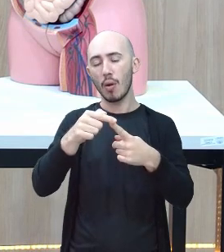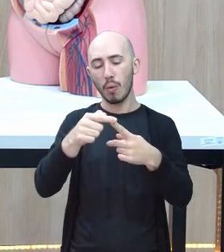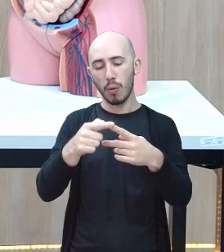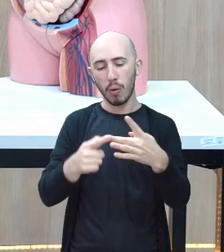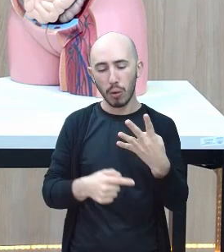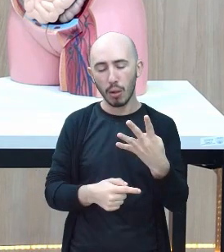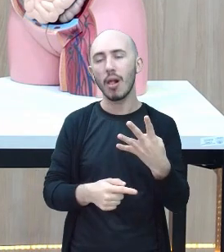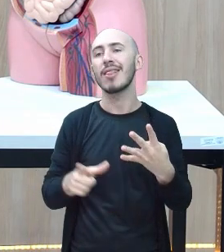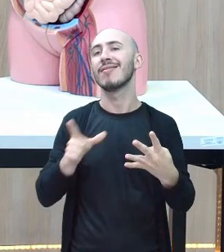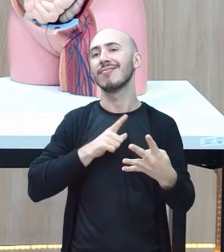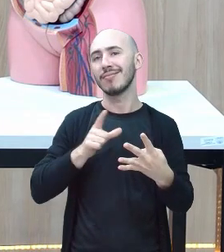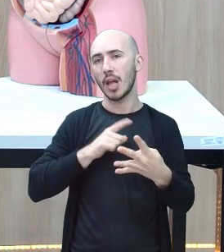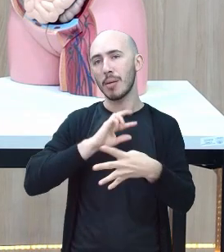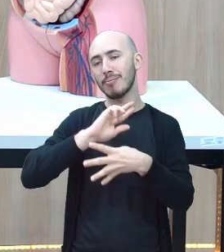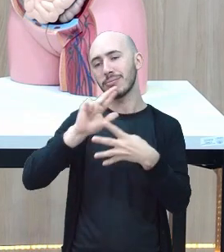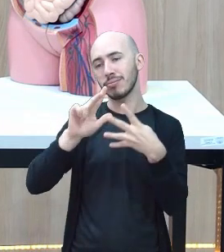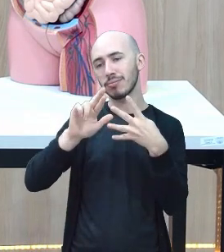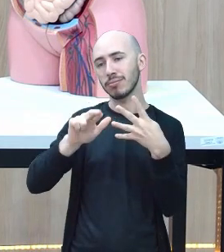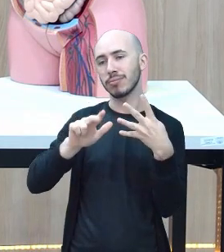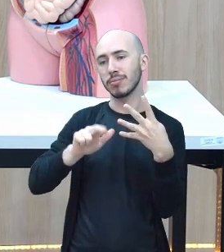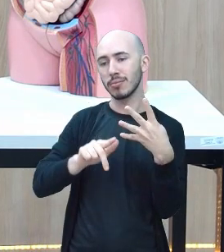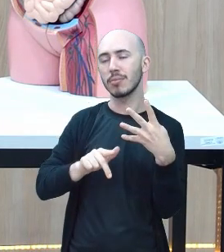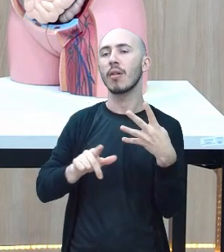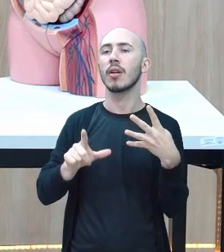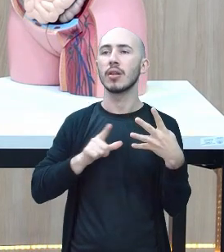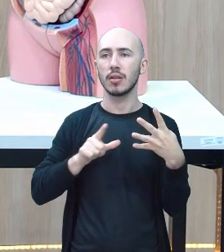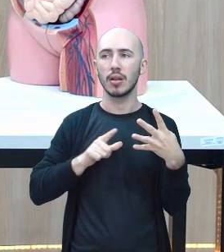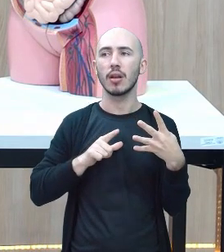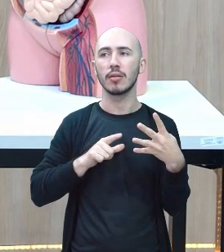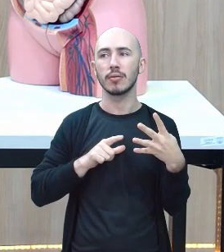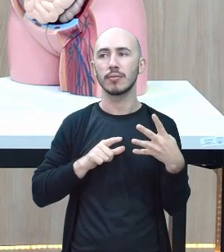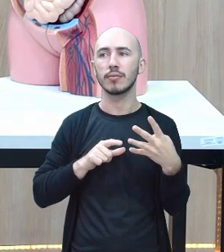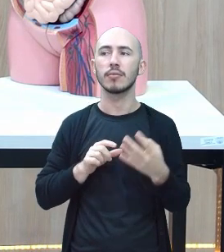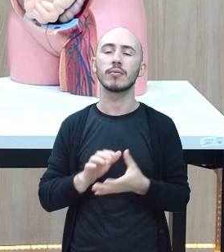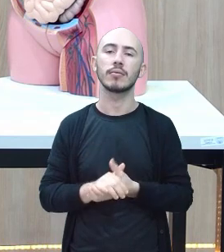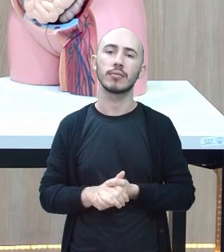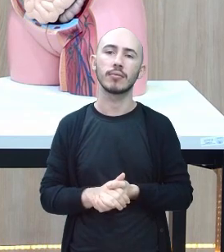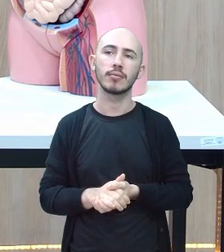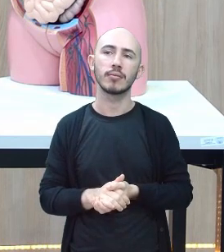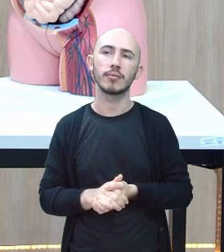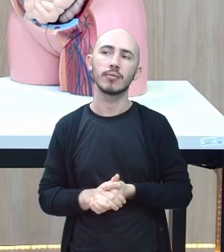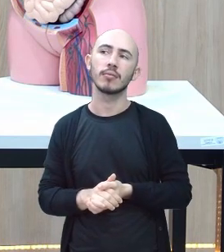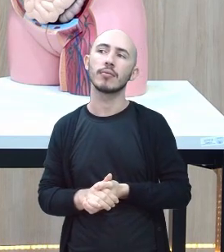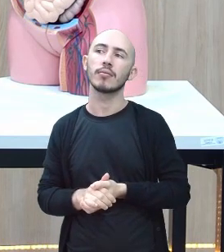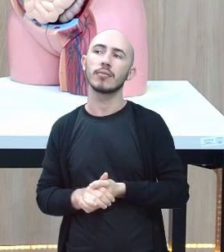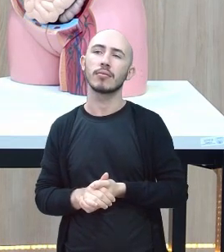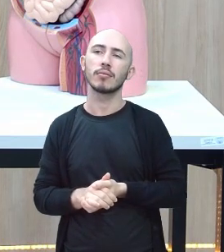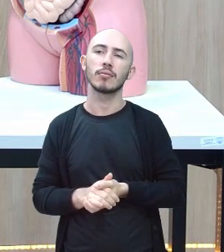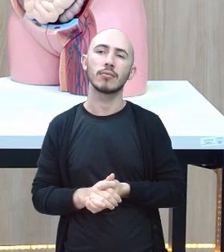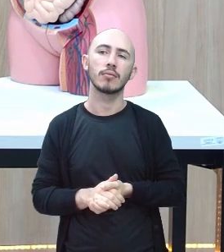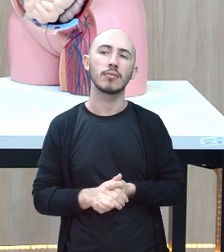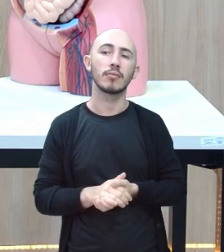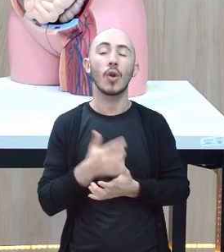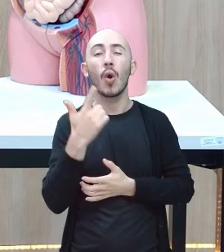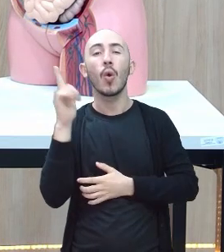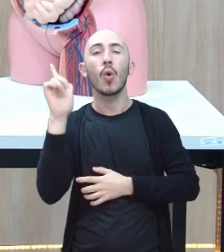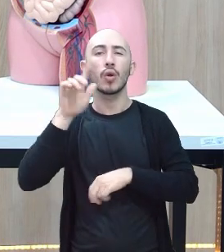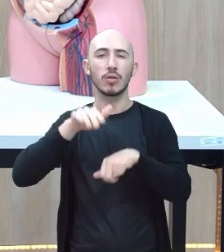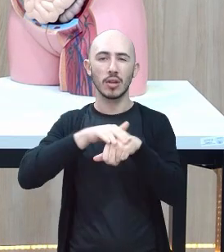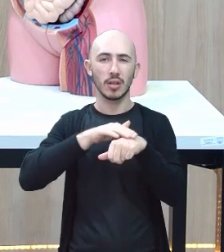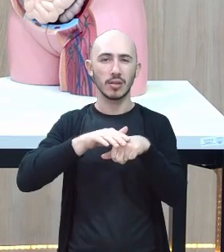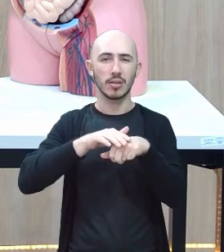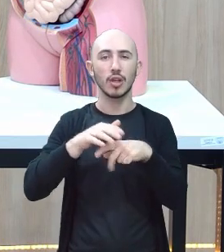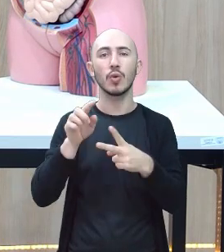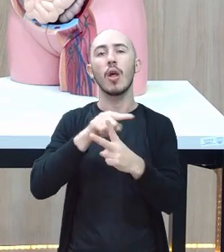e o tecido conjuntivo também tem a sua divisão. O tecido epitelial divide-se em dois e